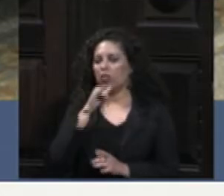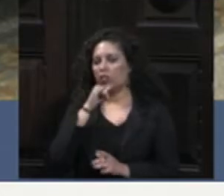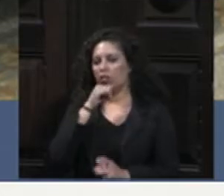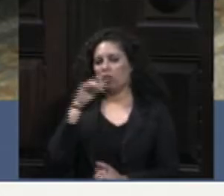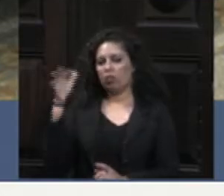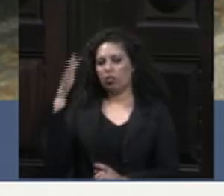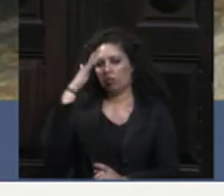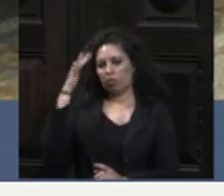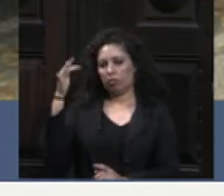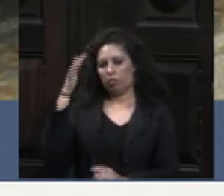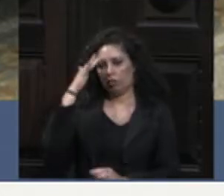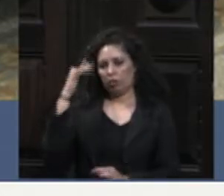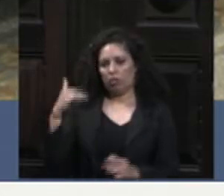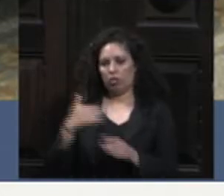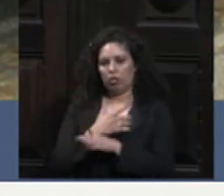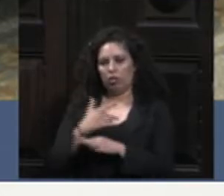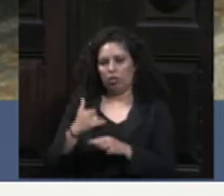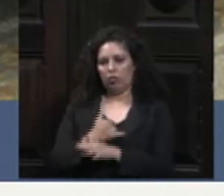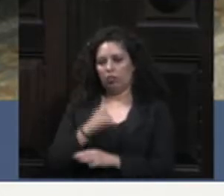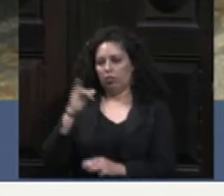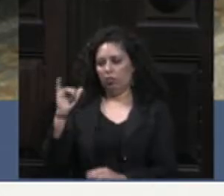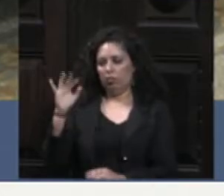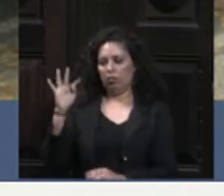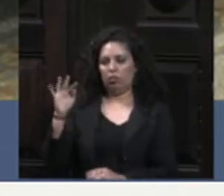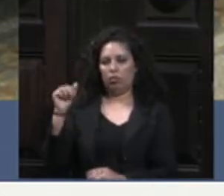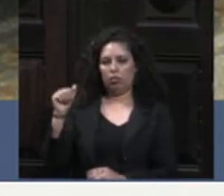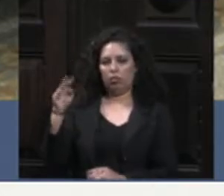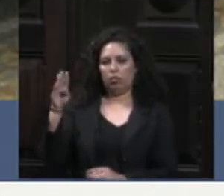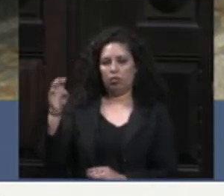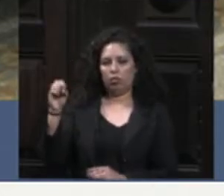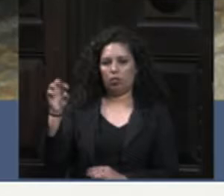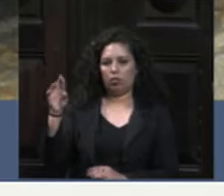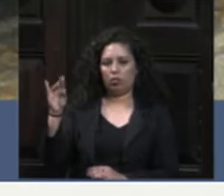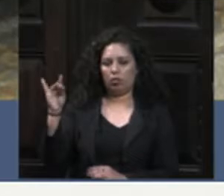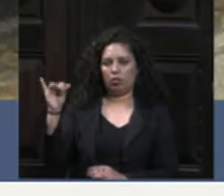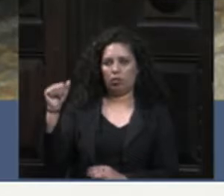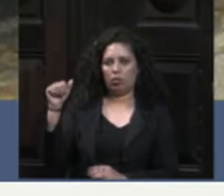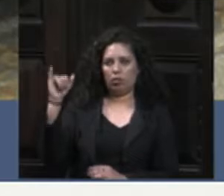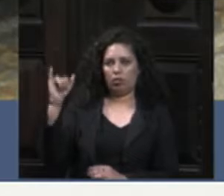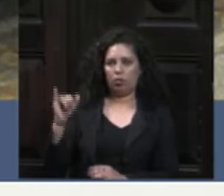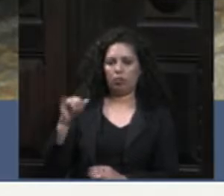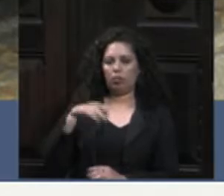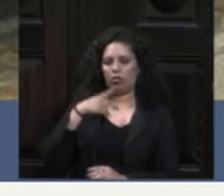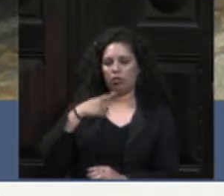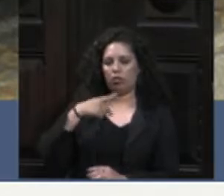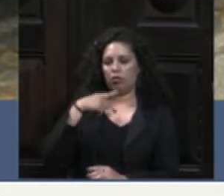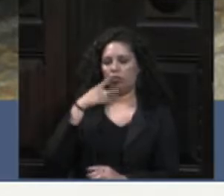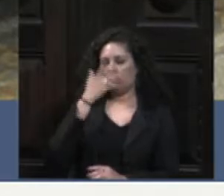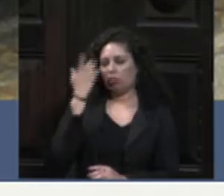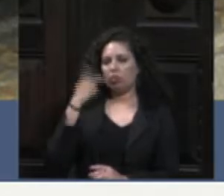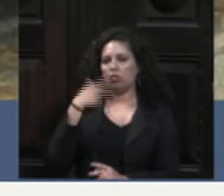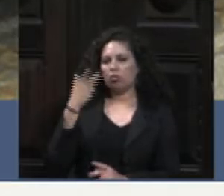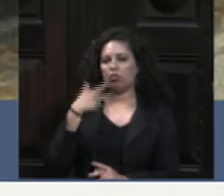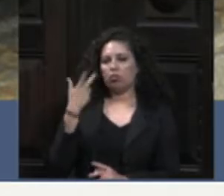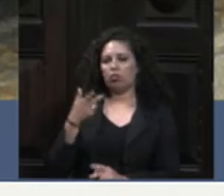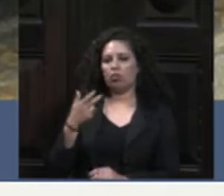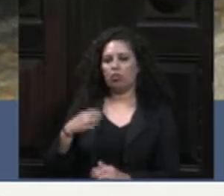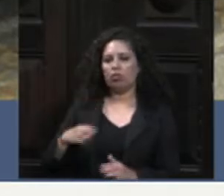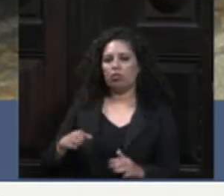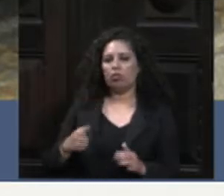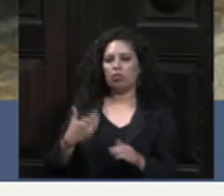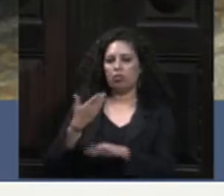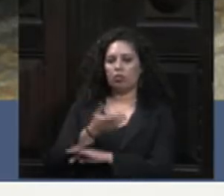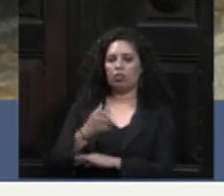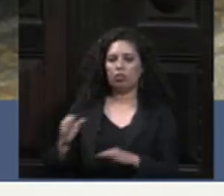de Itaboraí a Macuco, as pessoas falam que o pedágio da região dos lagos é caríssimo realmente, mas se você botar na ponta do